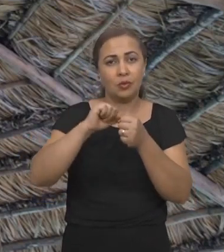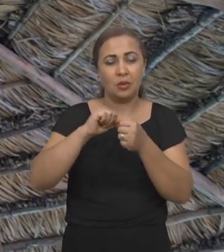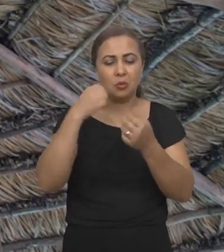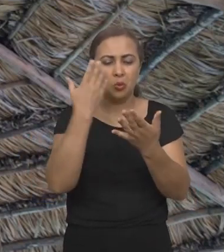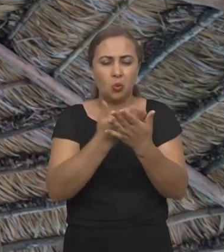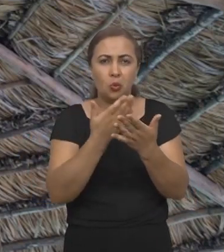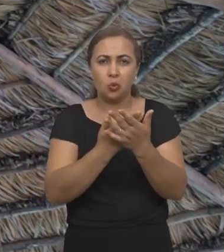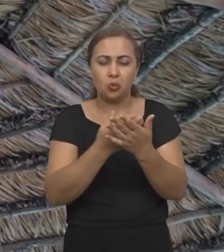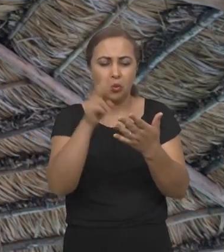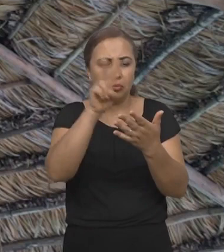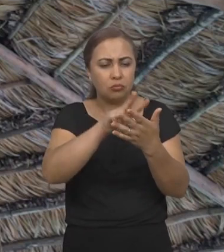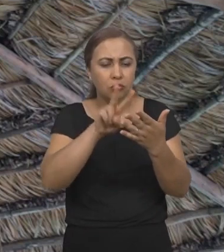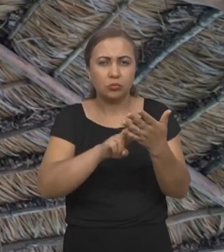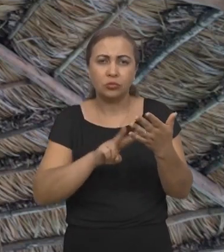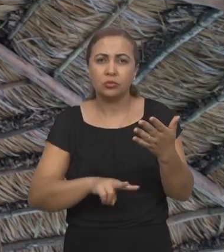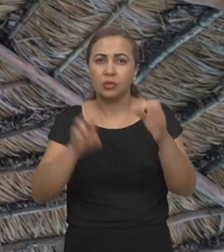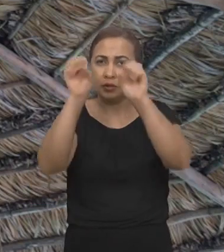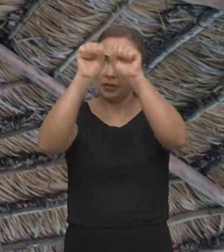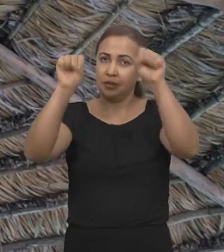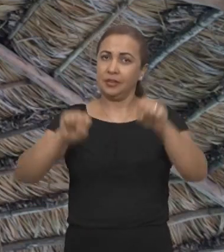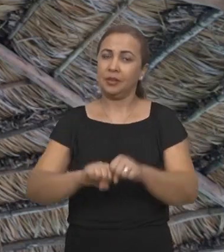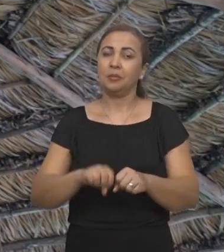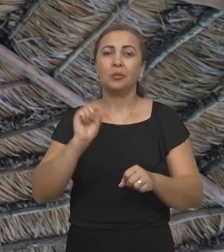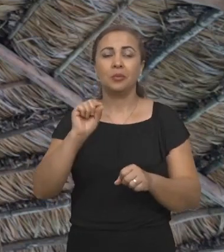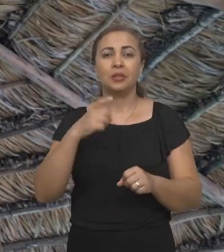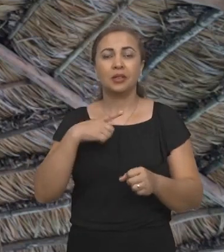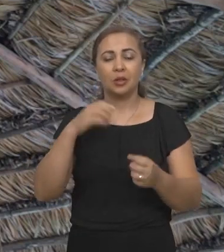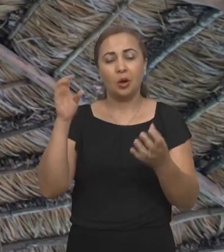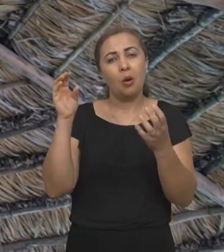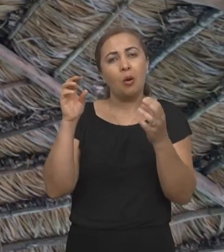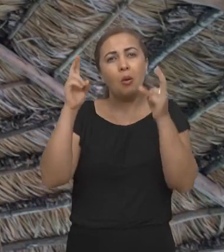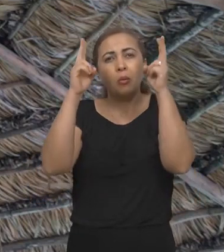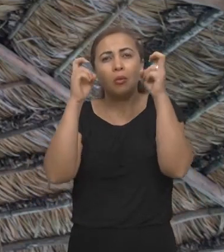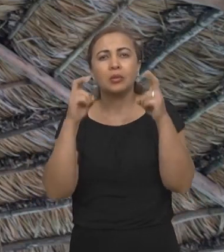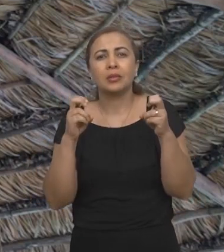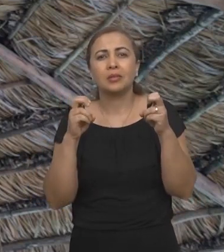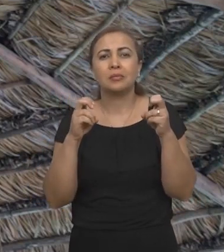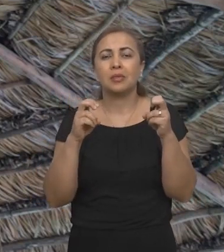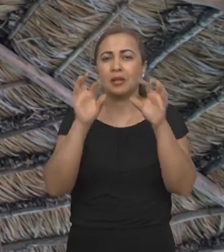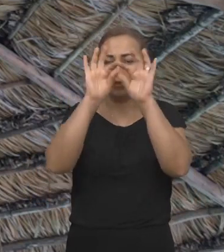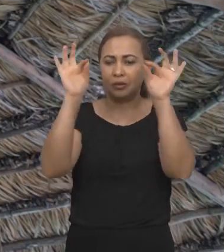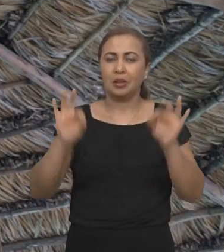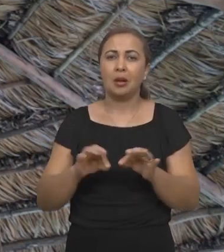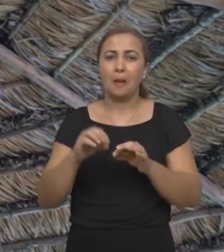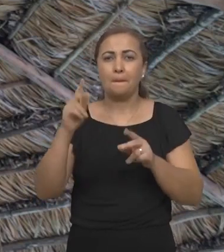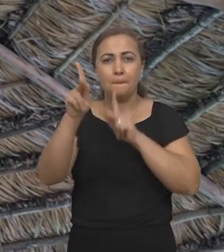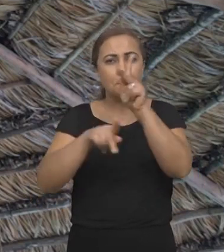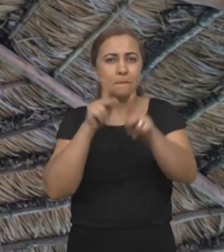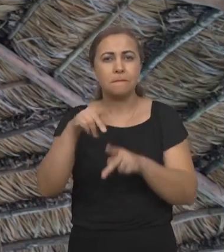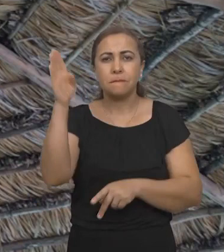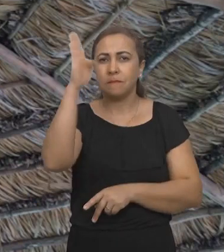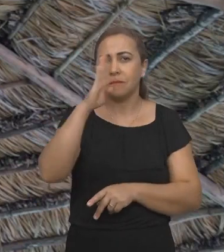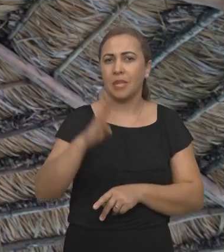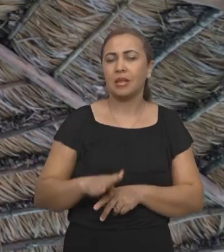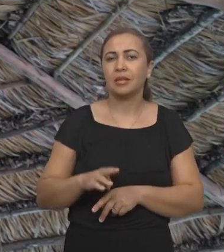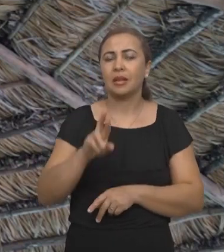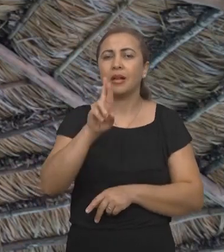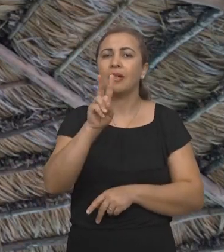nós fizemos um estudo de revisão sistemática do que seria o conceito de arquitetura vernacular ou popular brasileira,